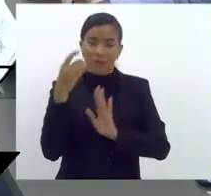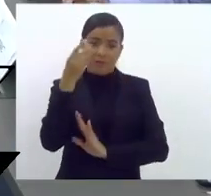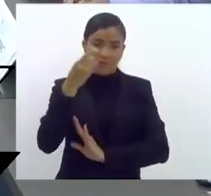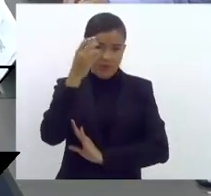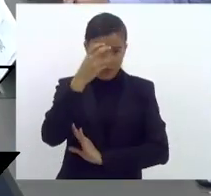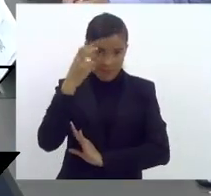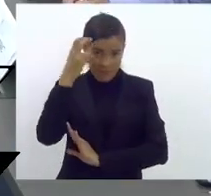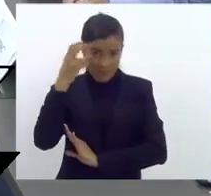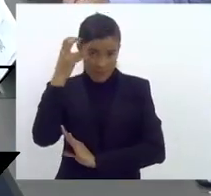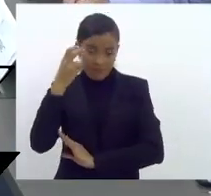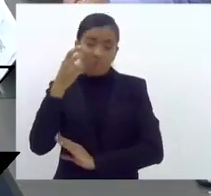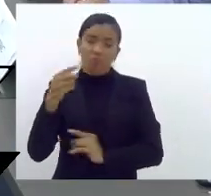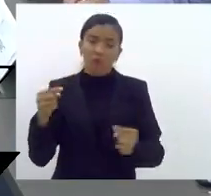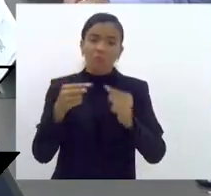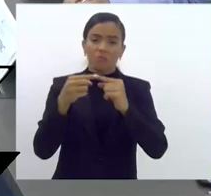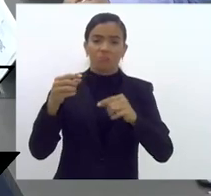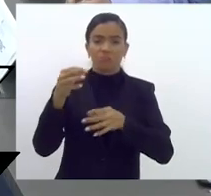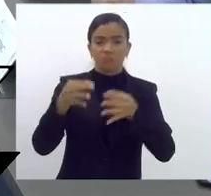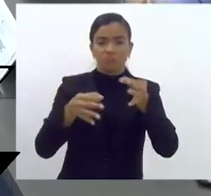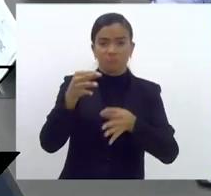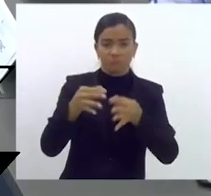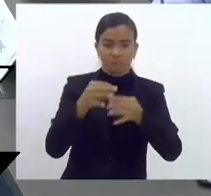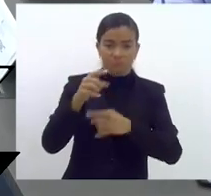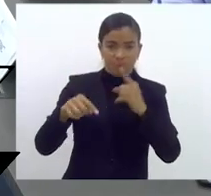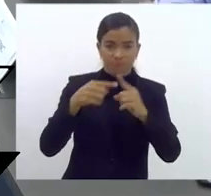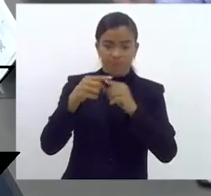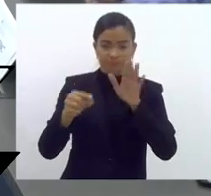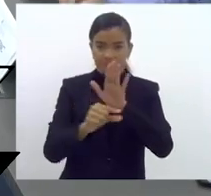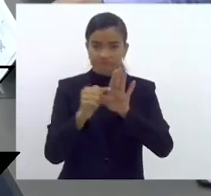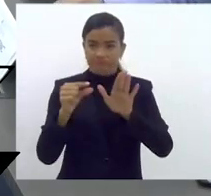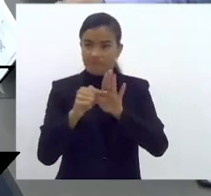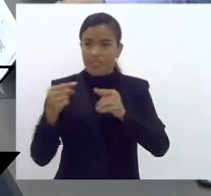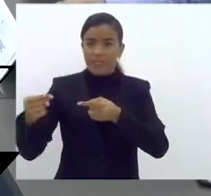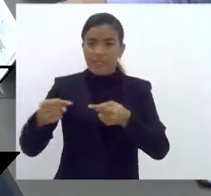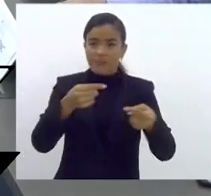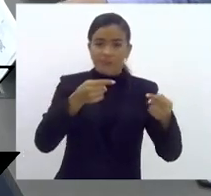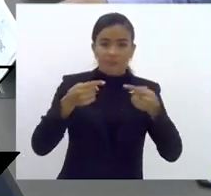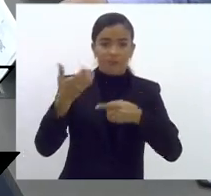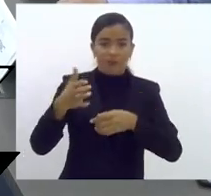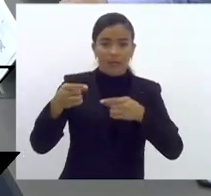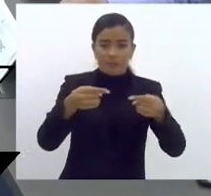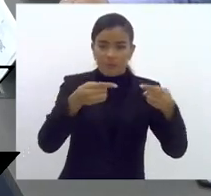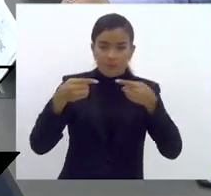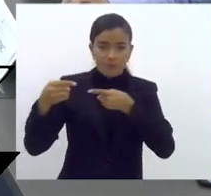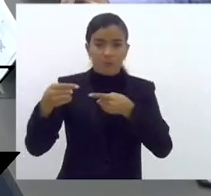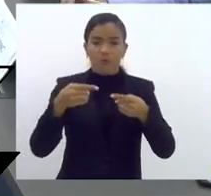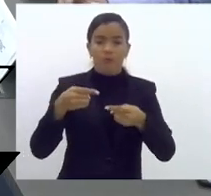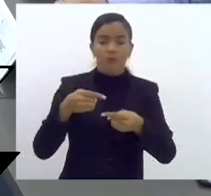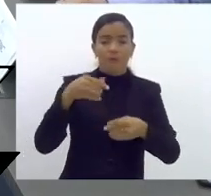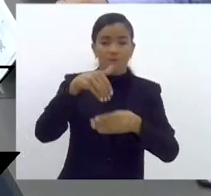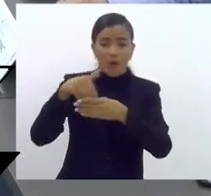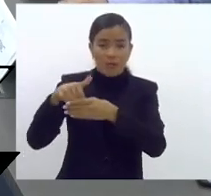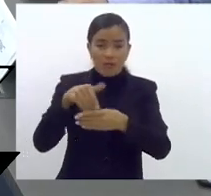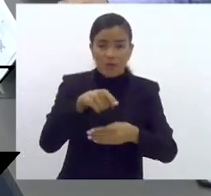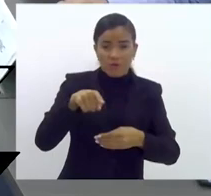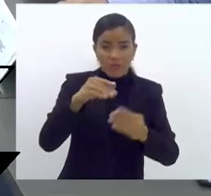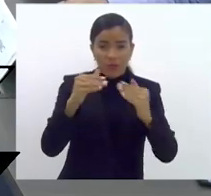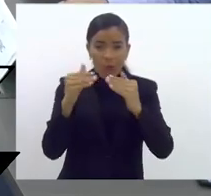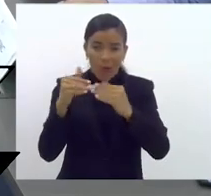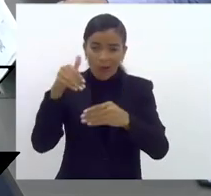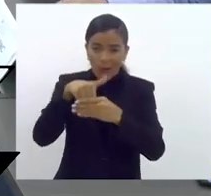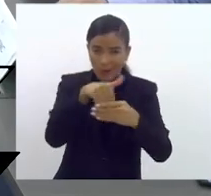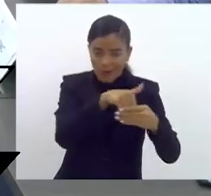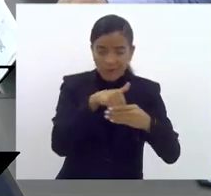o Parecer juridicidade com emendas em discussão não havendo Quem Queira discutir em votação senhores que